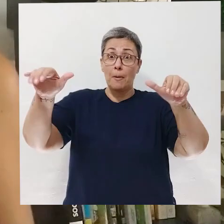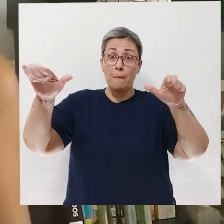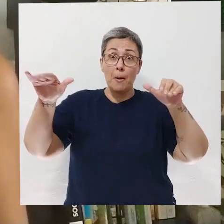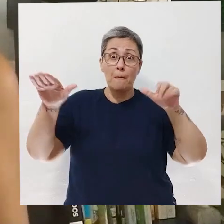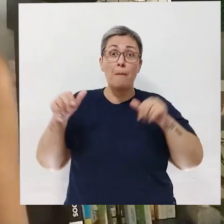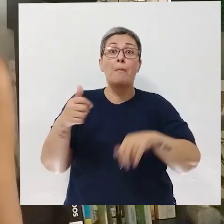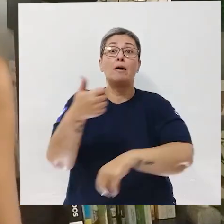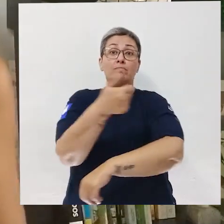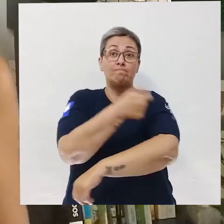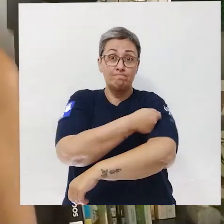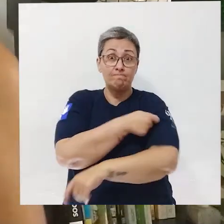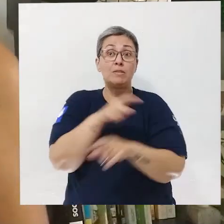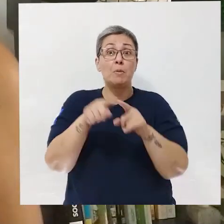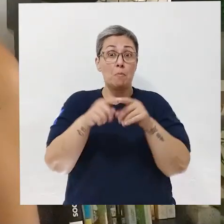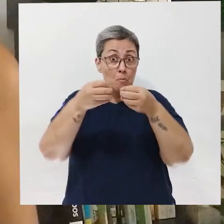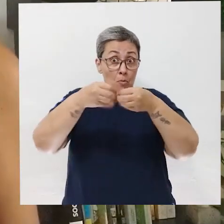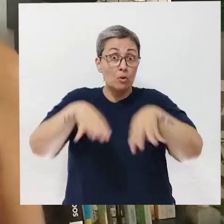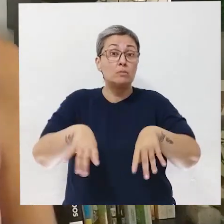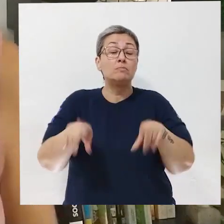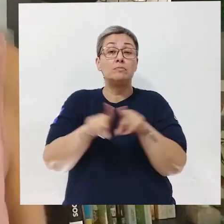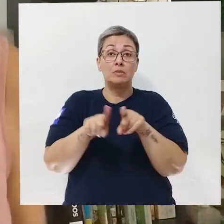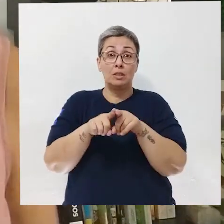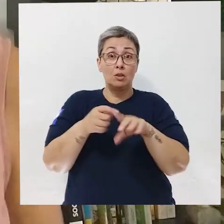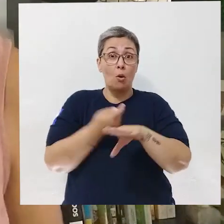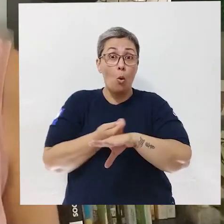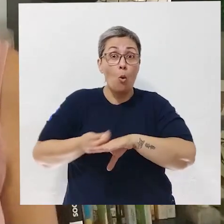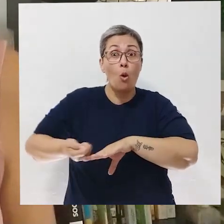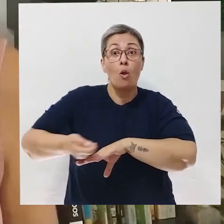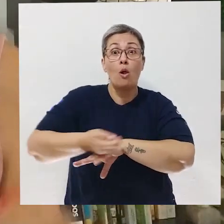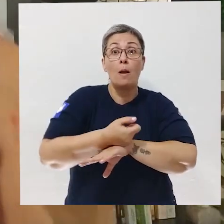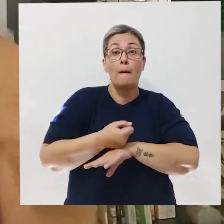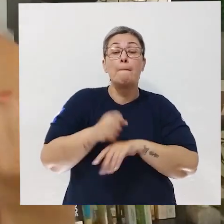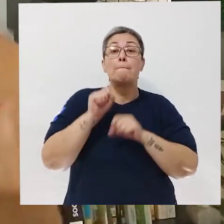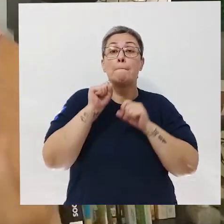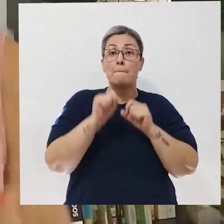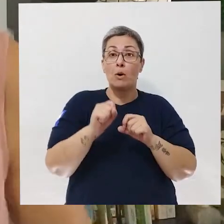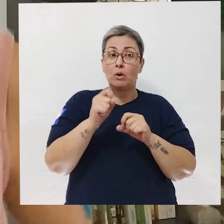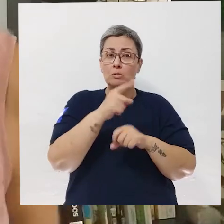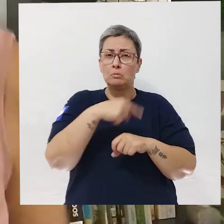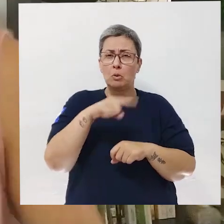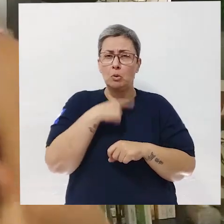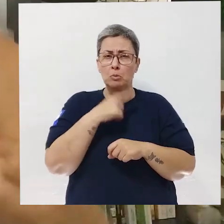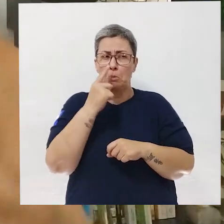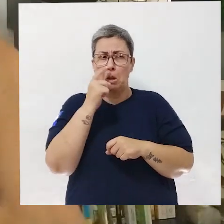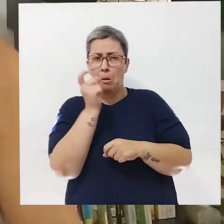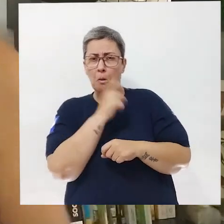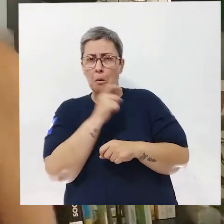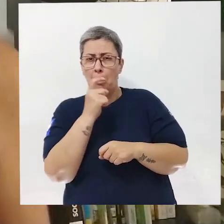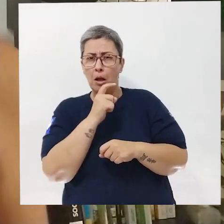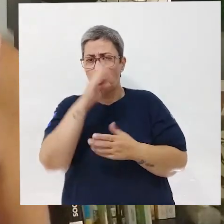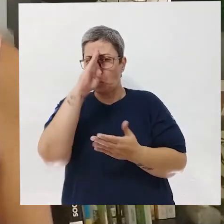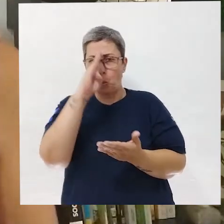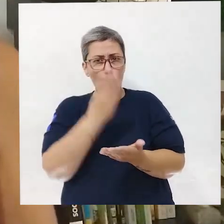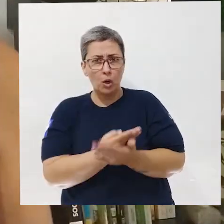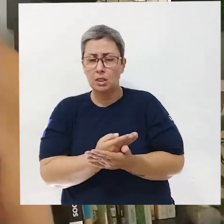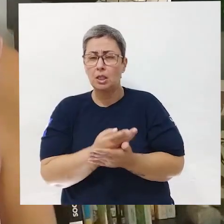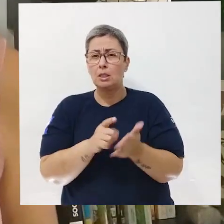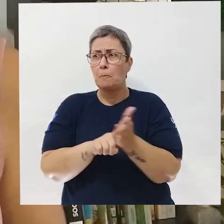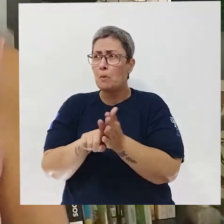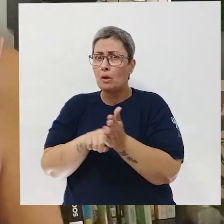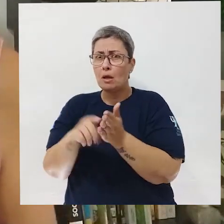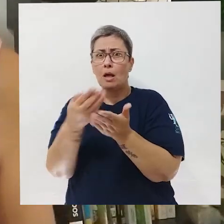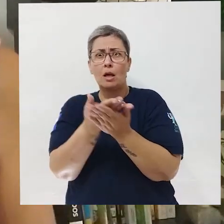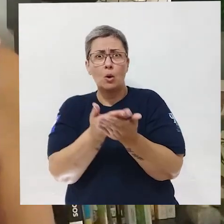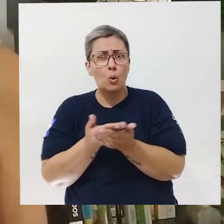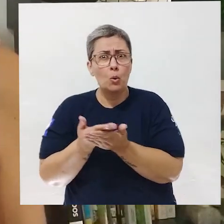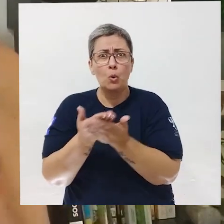de imunização. É, essas fake news, essas notícias acabam por desacreditar a ciência, desacreditar as pesquisas, os estudos